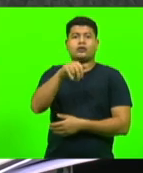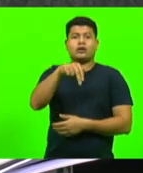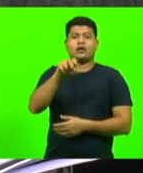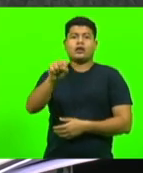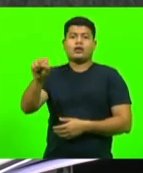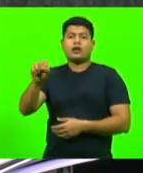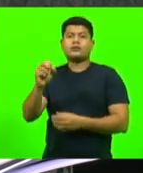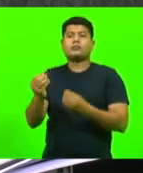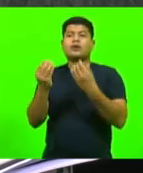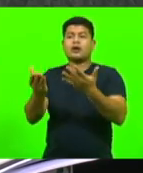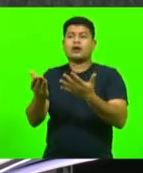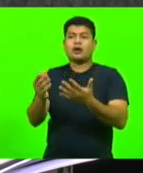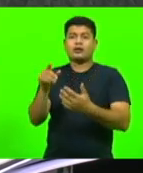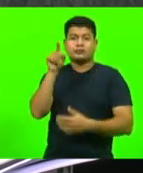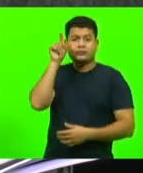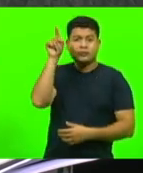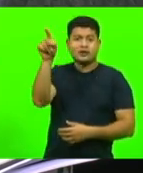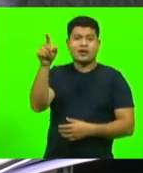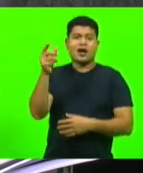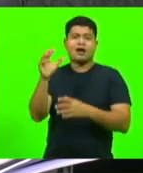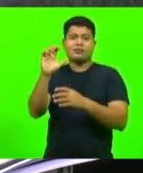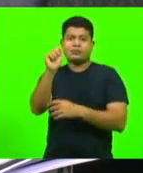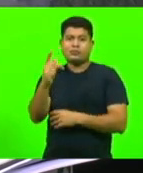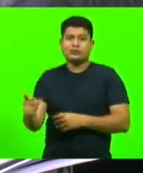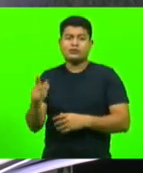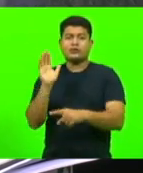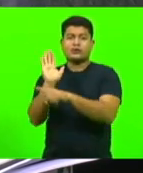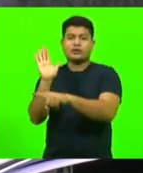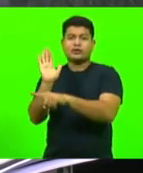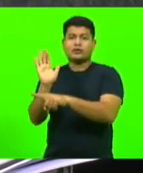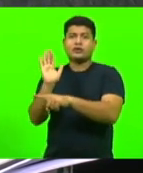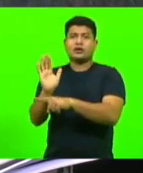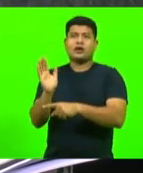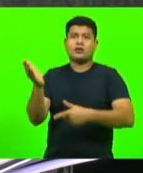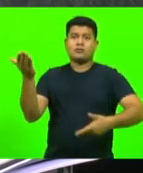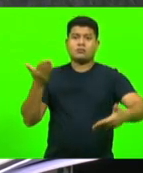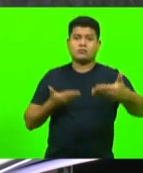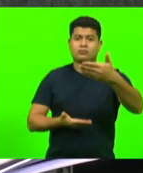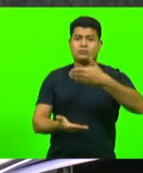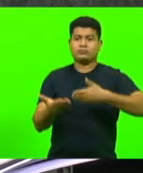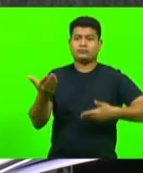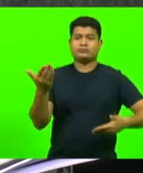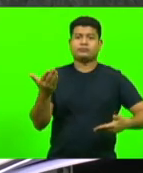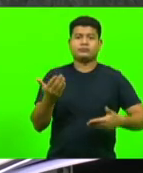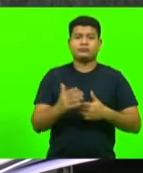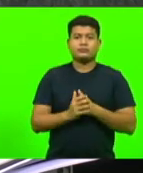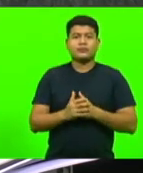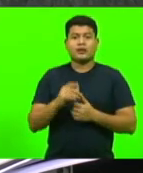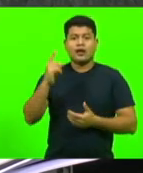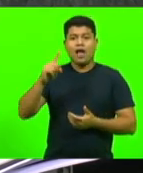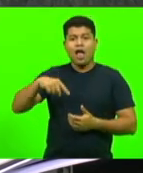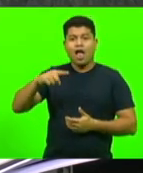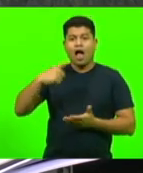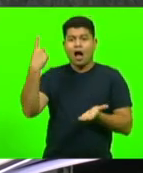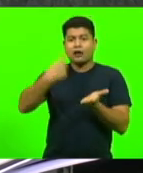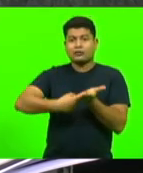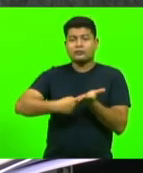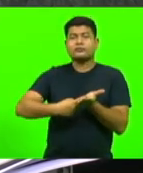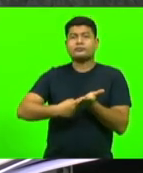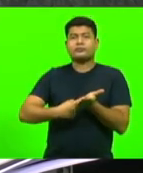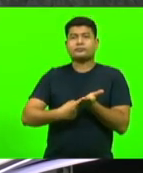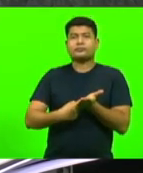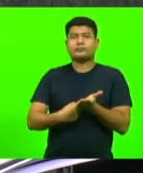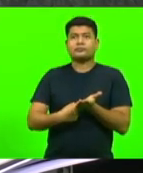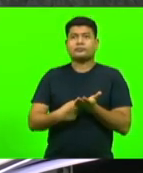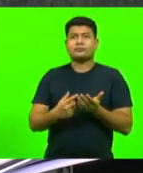chegar lá alguém vai contribuir e essa solidariedade é bacana uma gera um compromisso interage interage